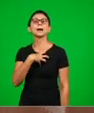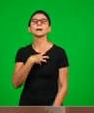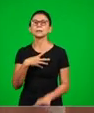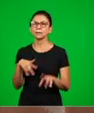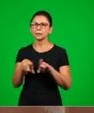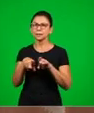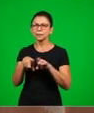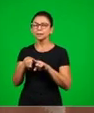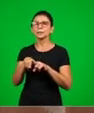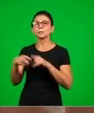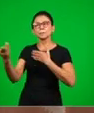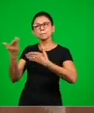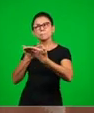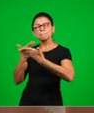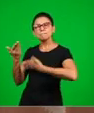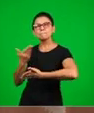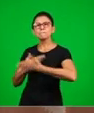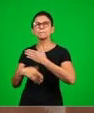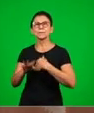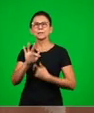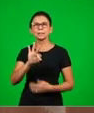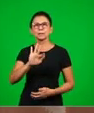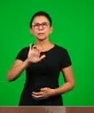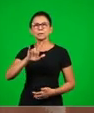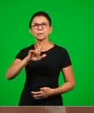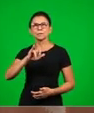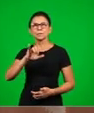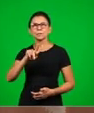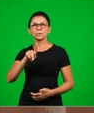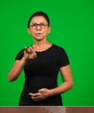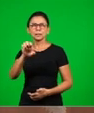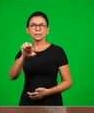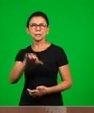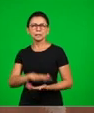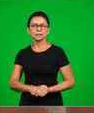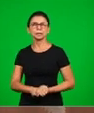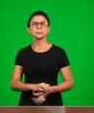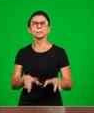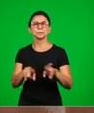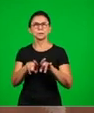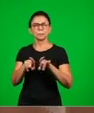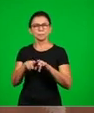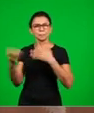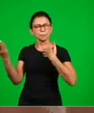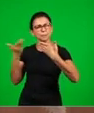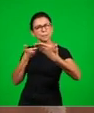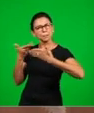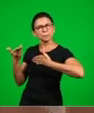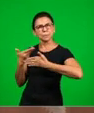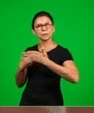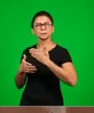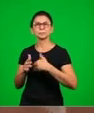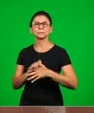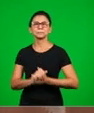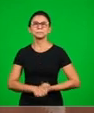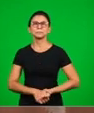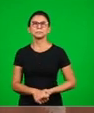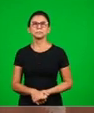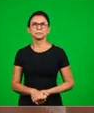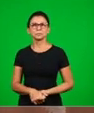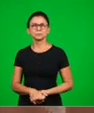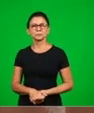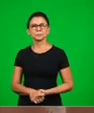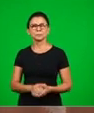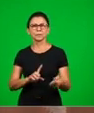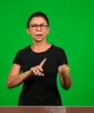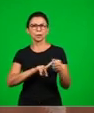contribuição. Felipe, de Carpina, no Recife. Temos também a participação dos irmãos de Guarapari,